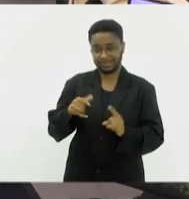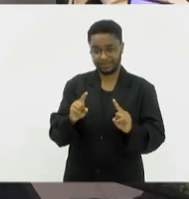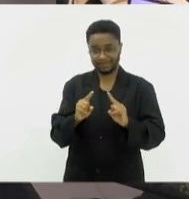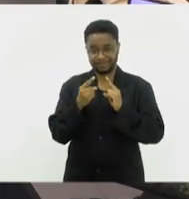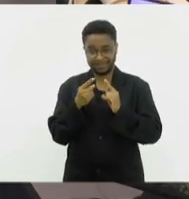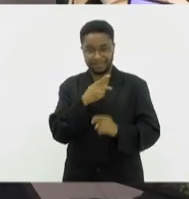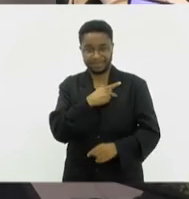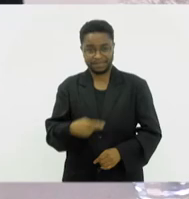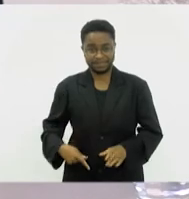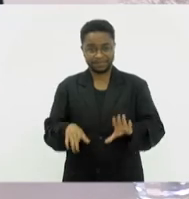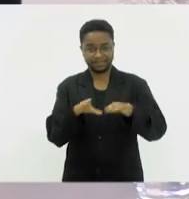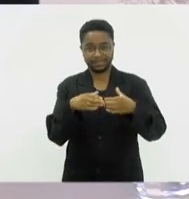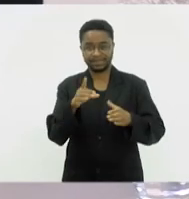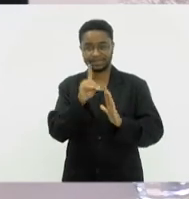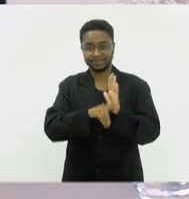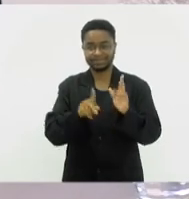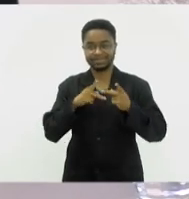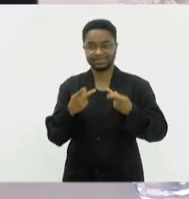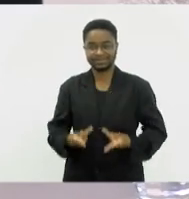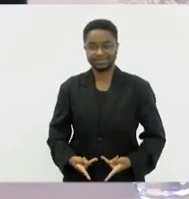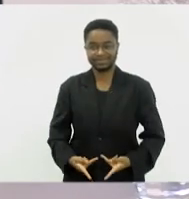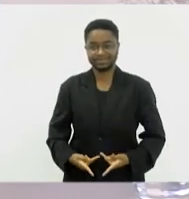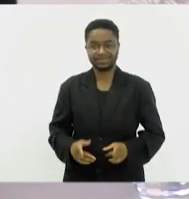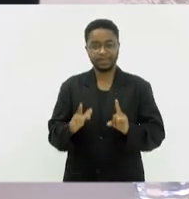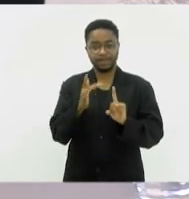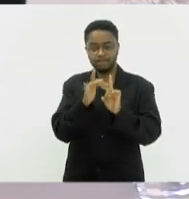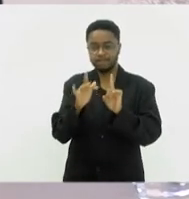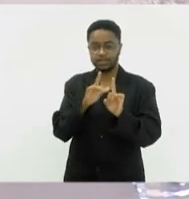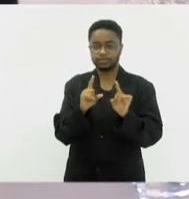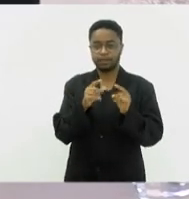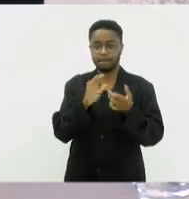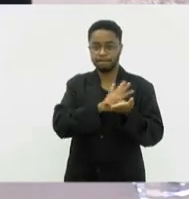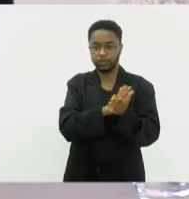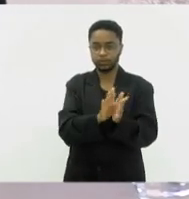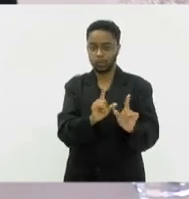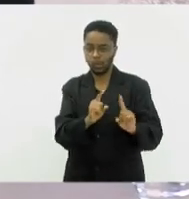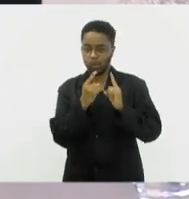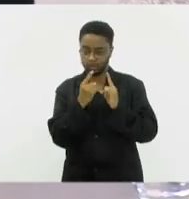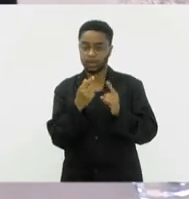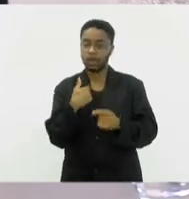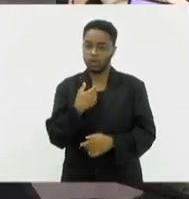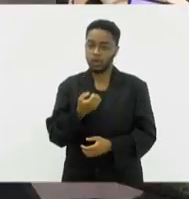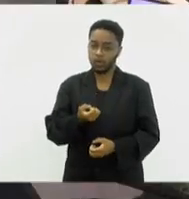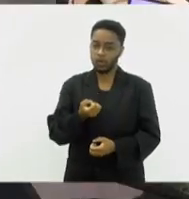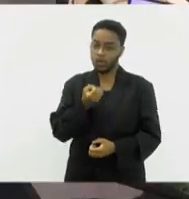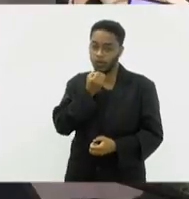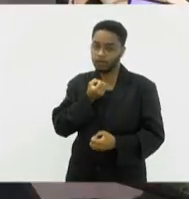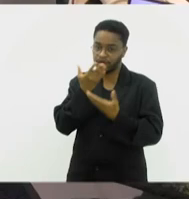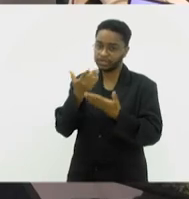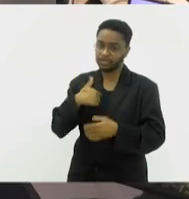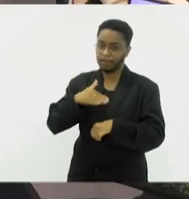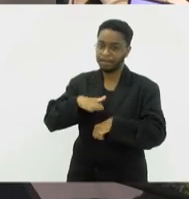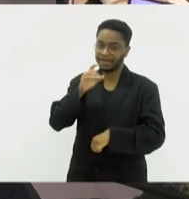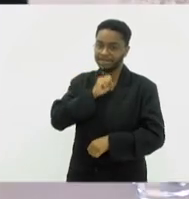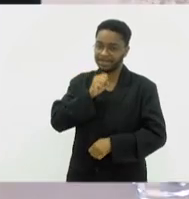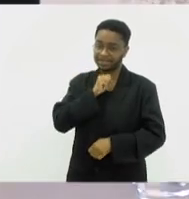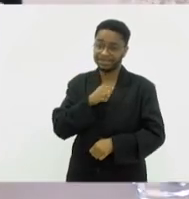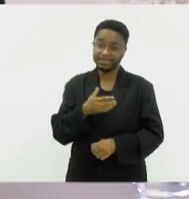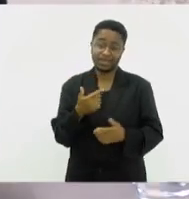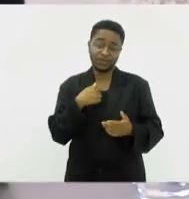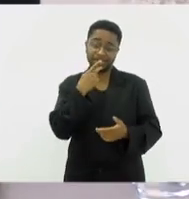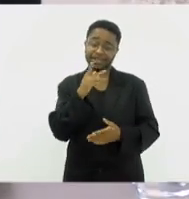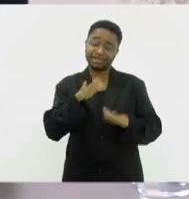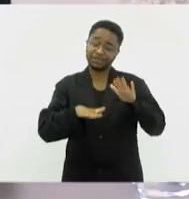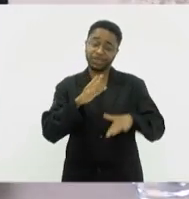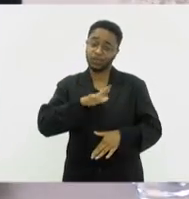da Comissão de Direitos Humanos, sendo vítima de preconceito por parte da deputada Dani, confesso que eu sou mais velho que ela. Só disse que, de repente, não é da minha